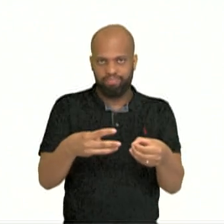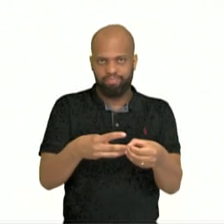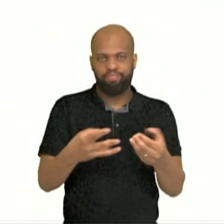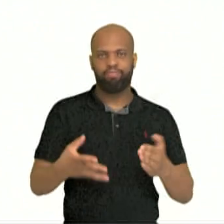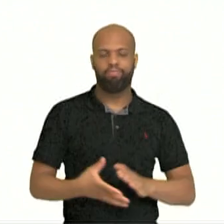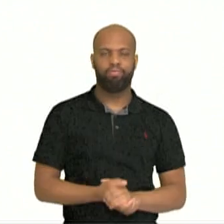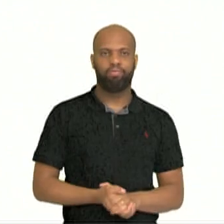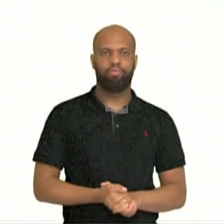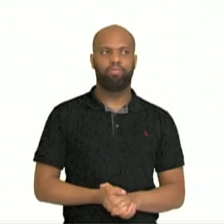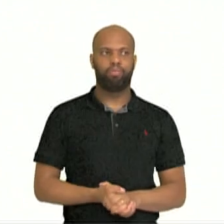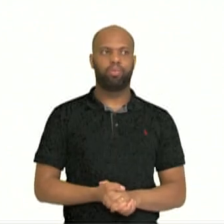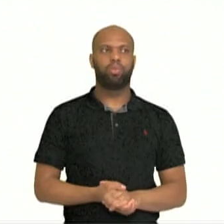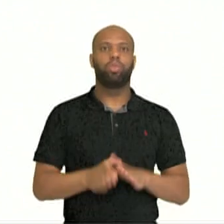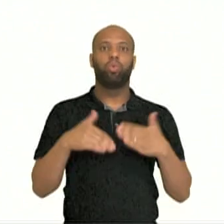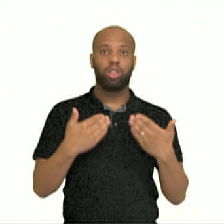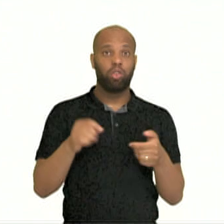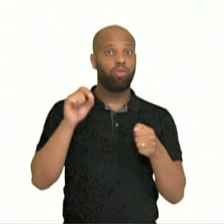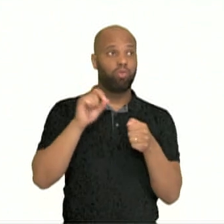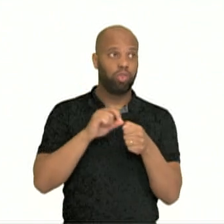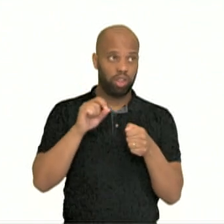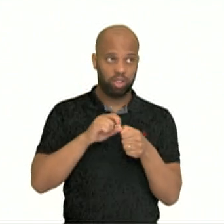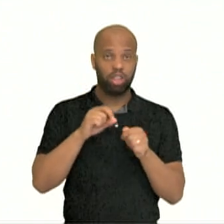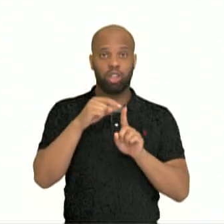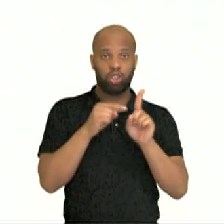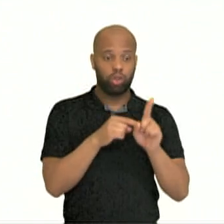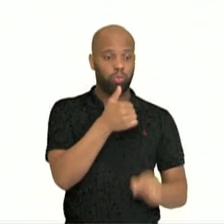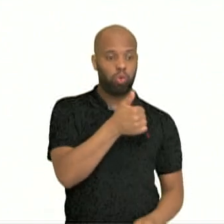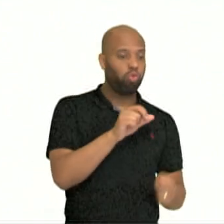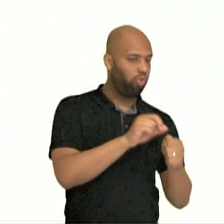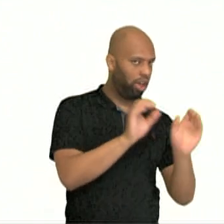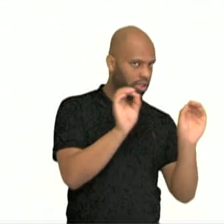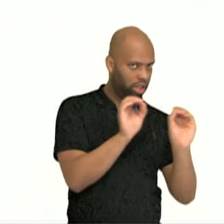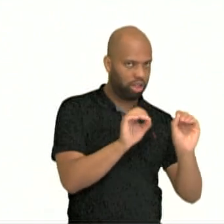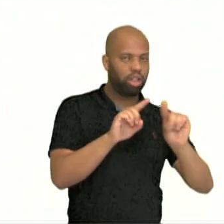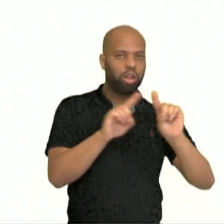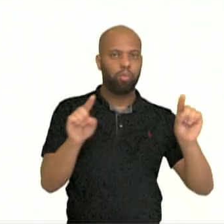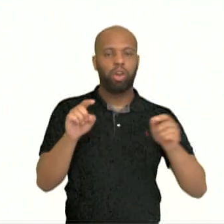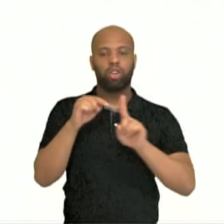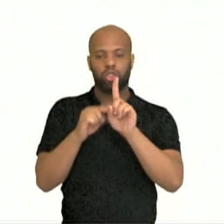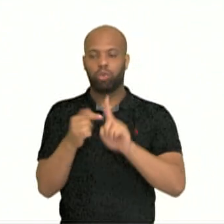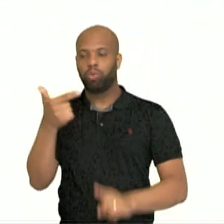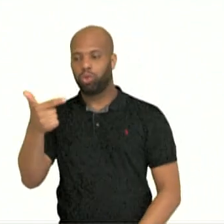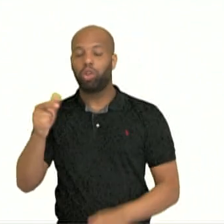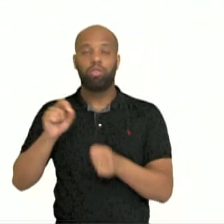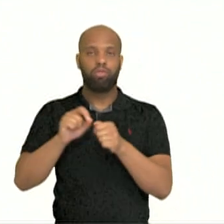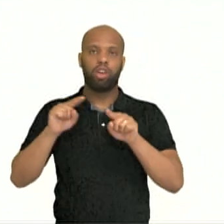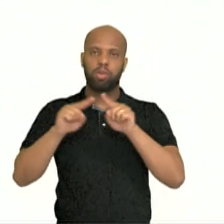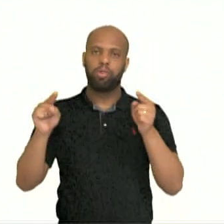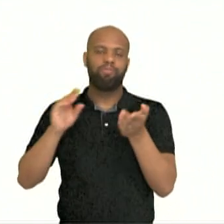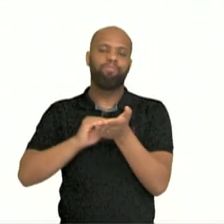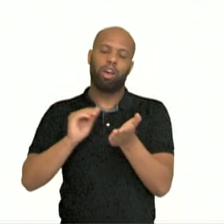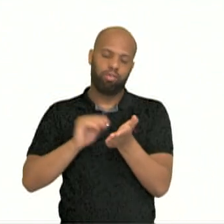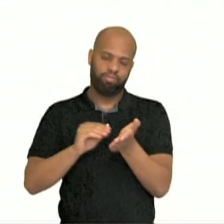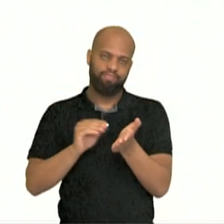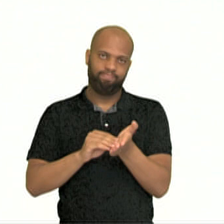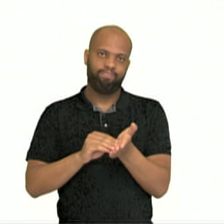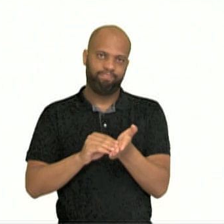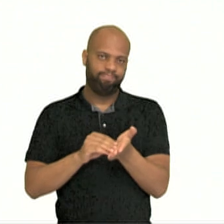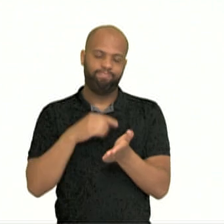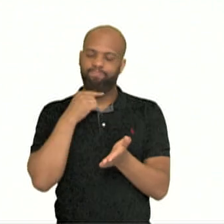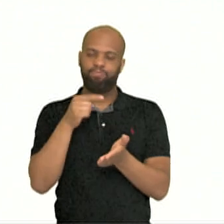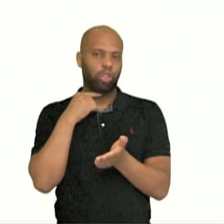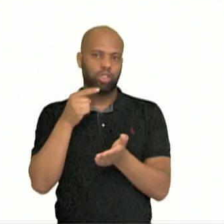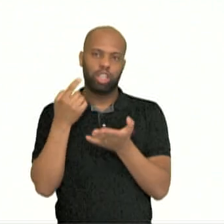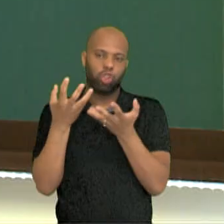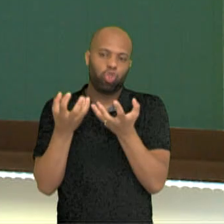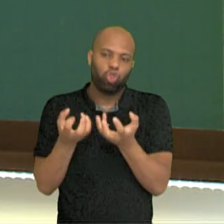musculares e adiposas, tá? Então, no tipo 1 não produz insulina, no 2 produz, mas a produção é incapaz